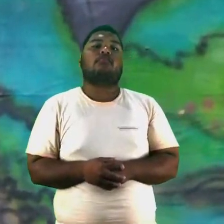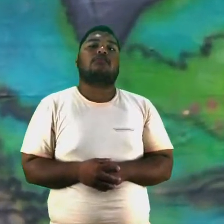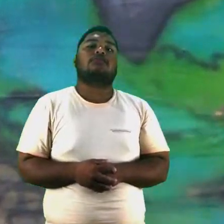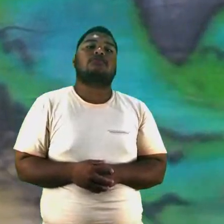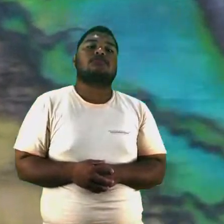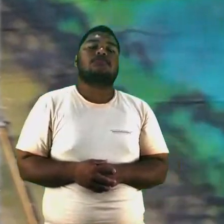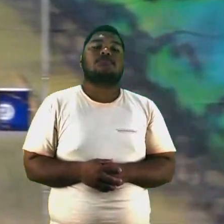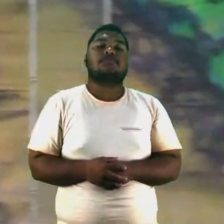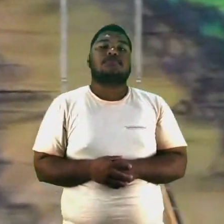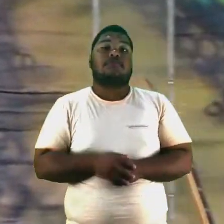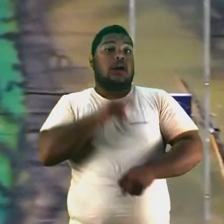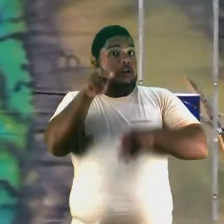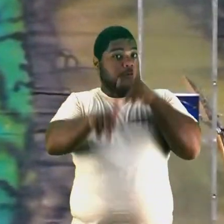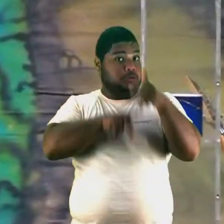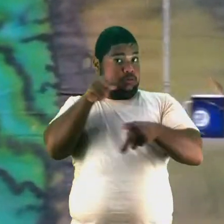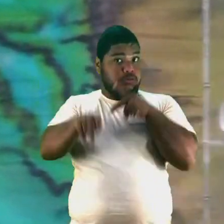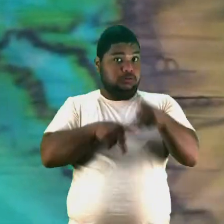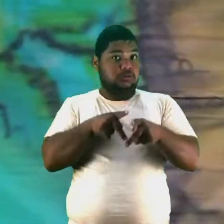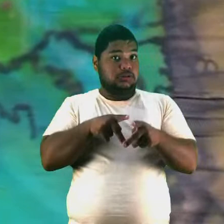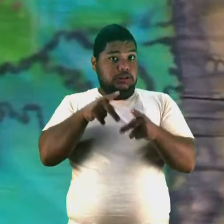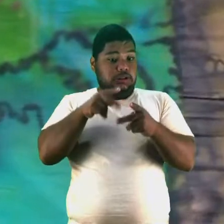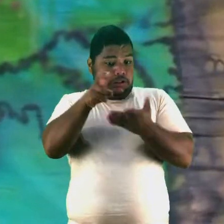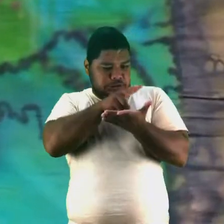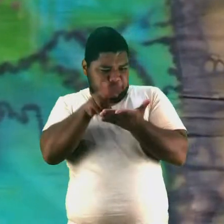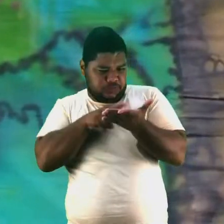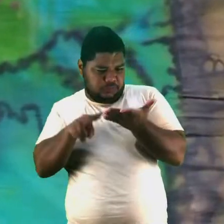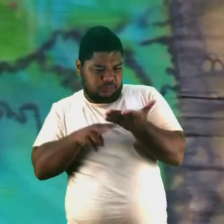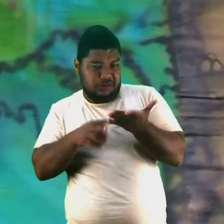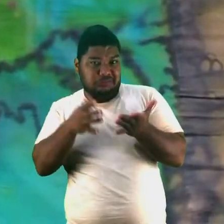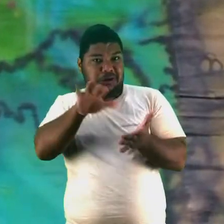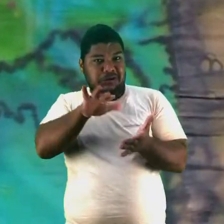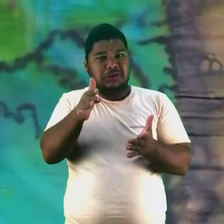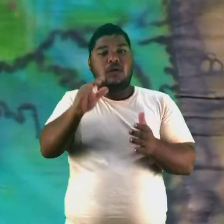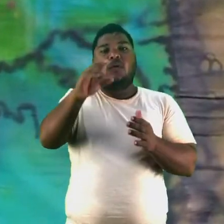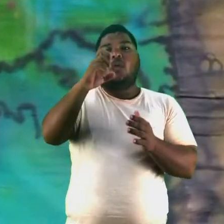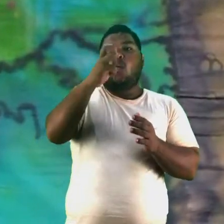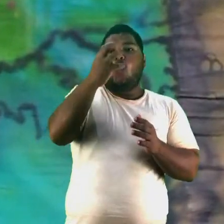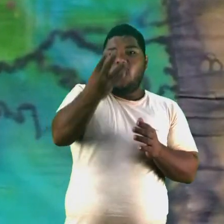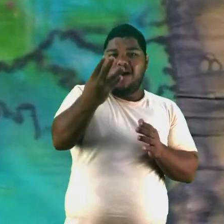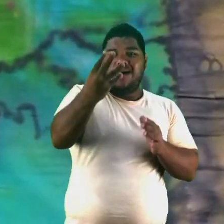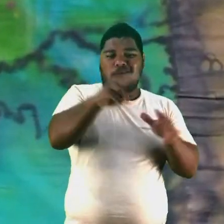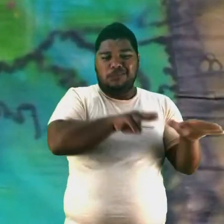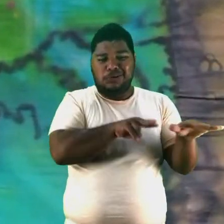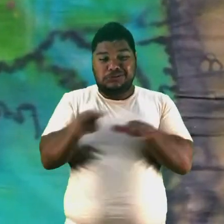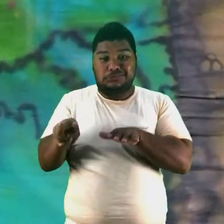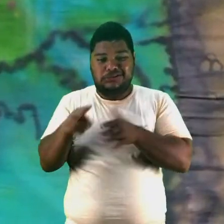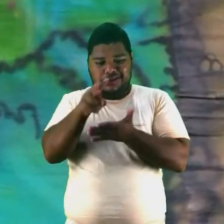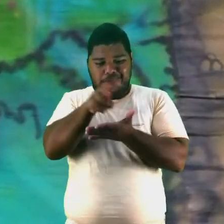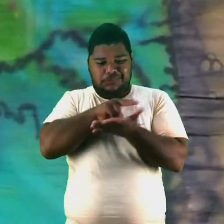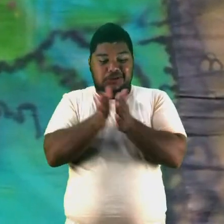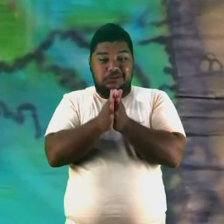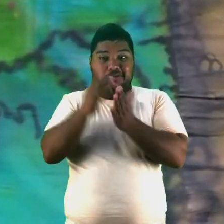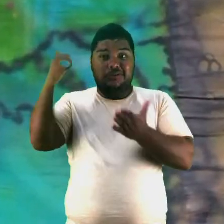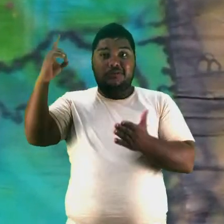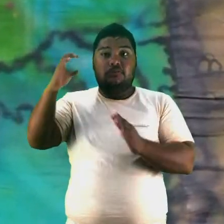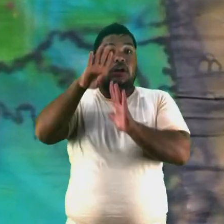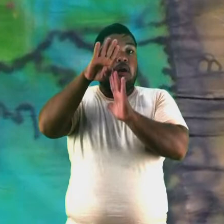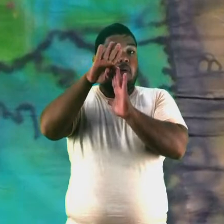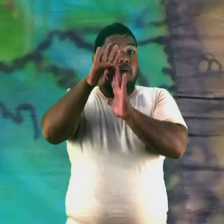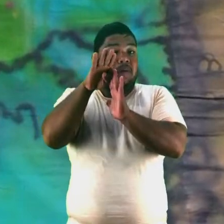As pessoas que liam pelo menos 4 vezes por semana, elas tiveram uma diminuição